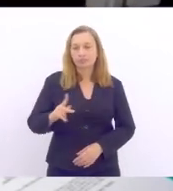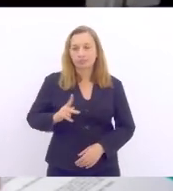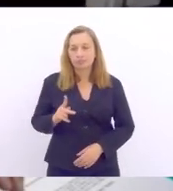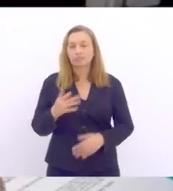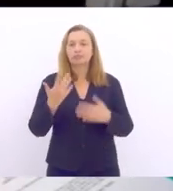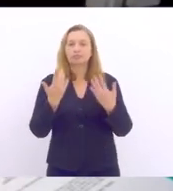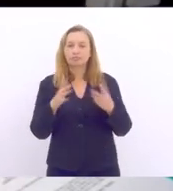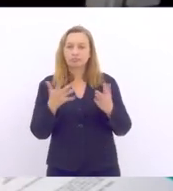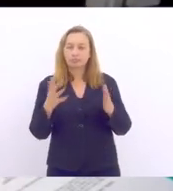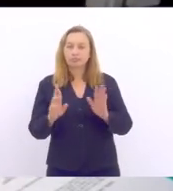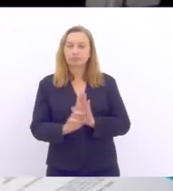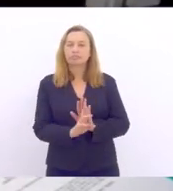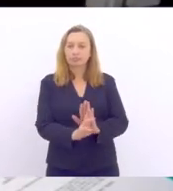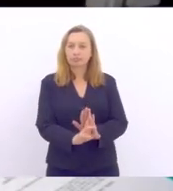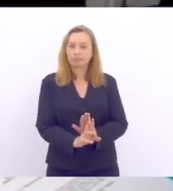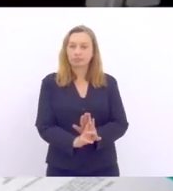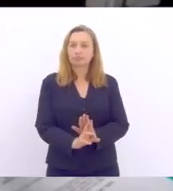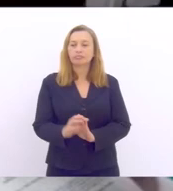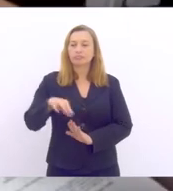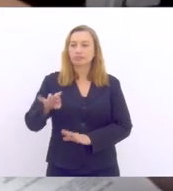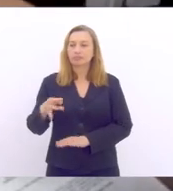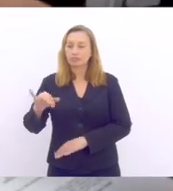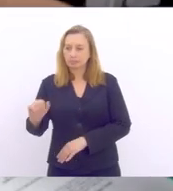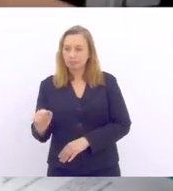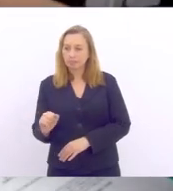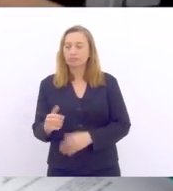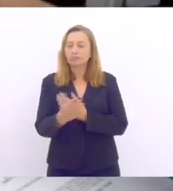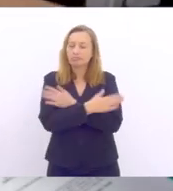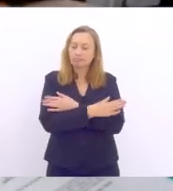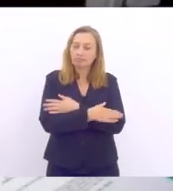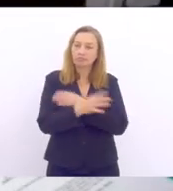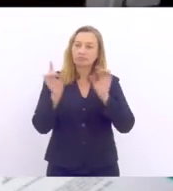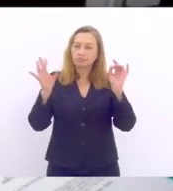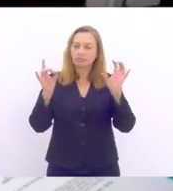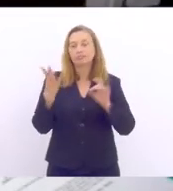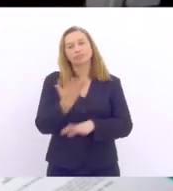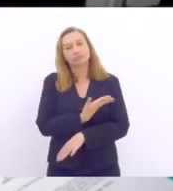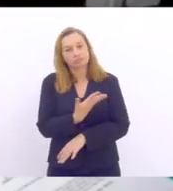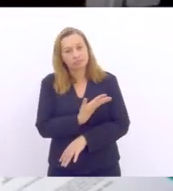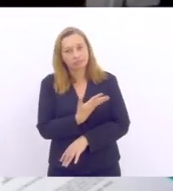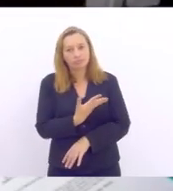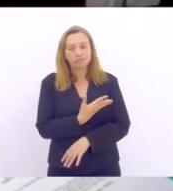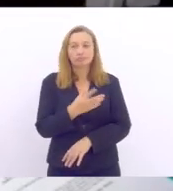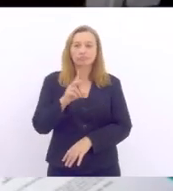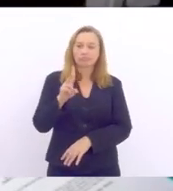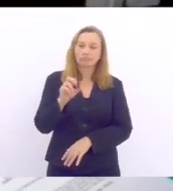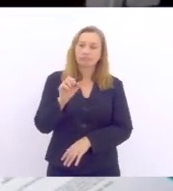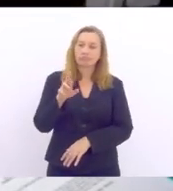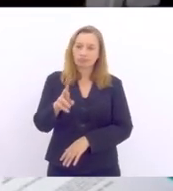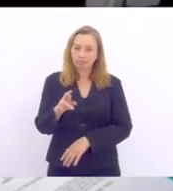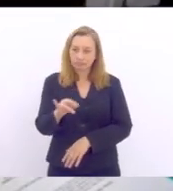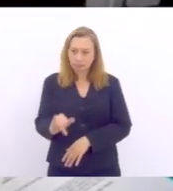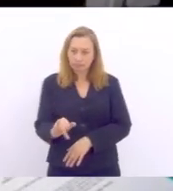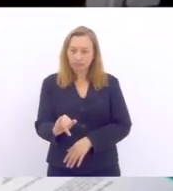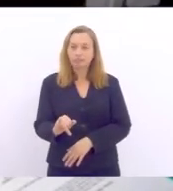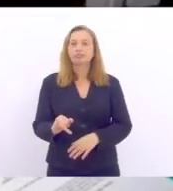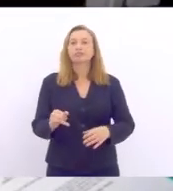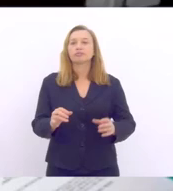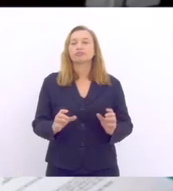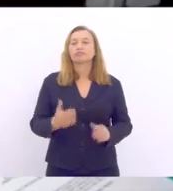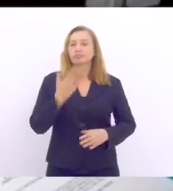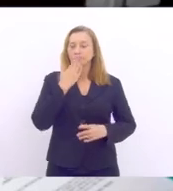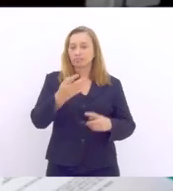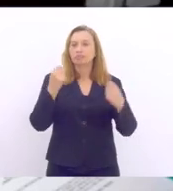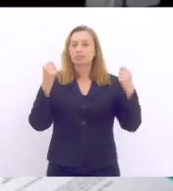essas representações na figura da Maria Carmen, um abraço especial para o meu querido amigo Wadir Damus, as torcidas organizadas que